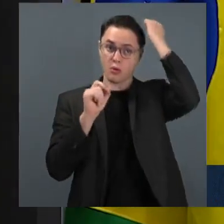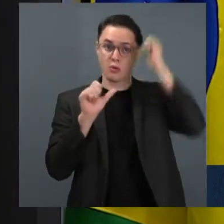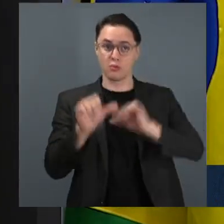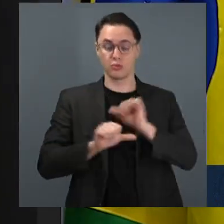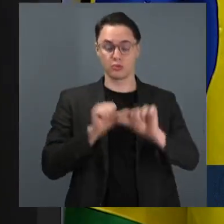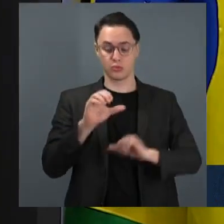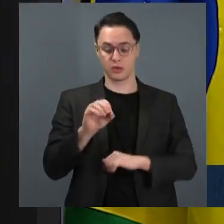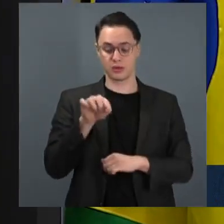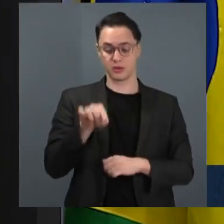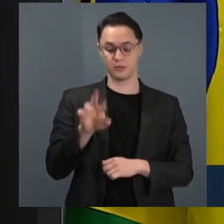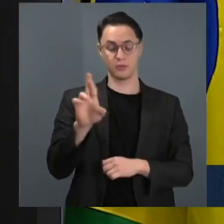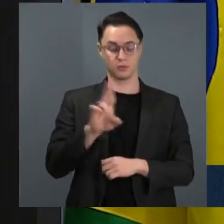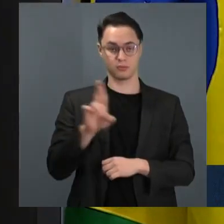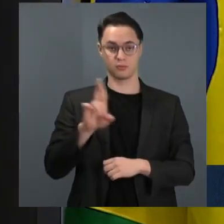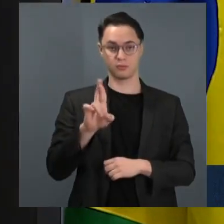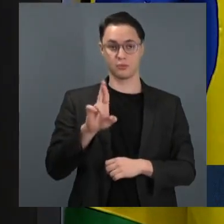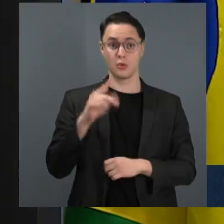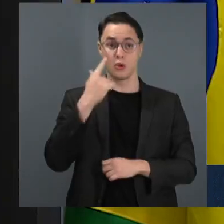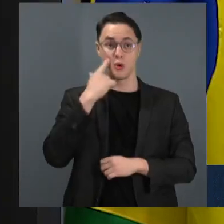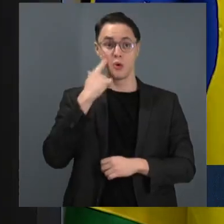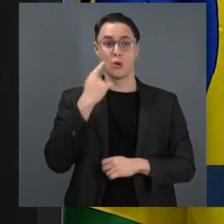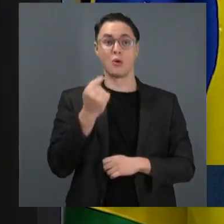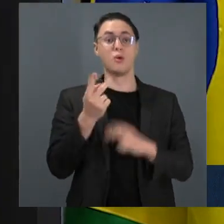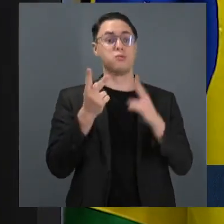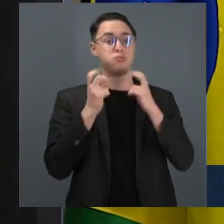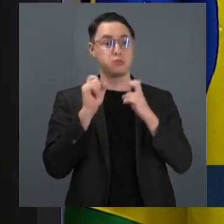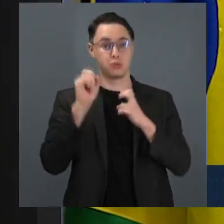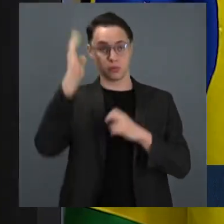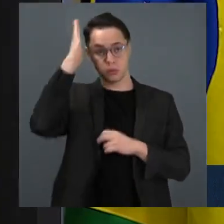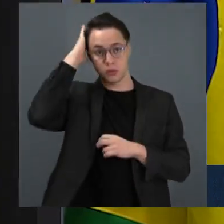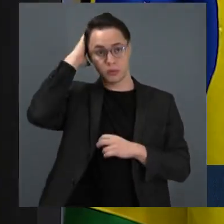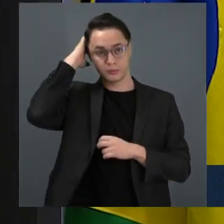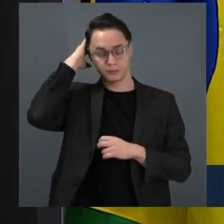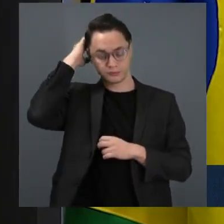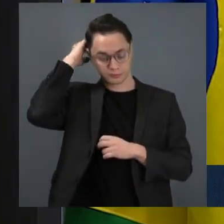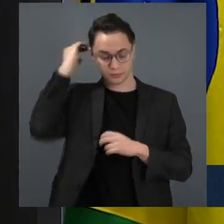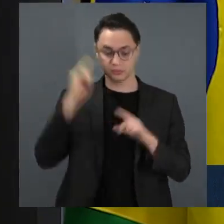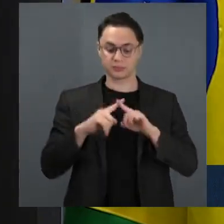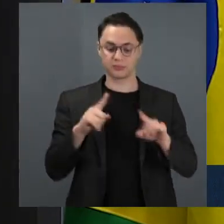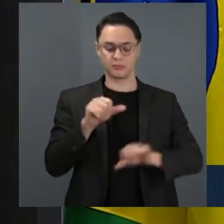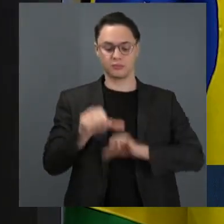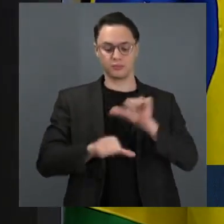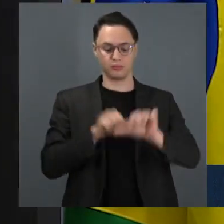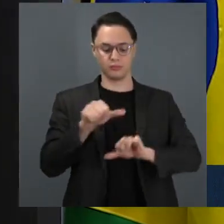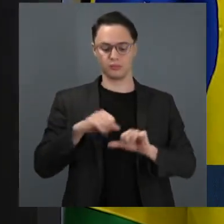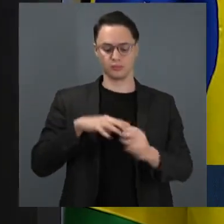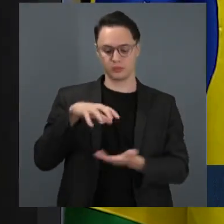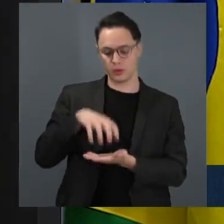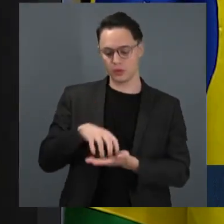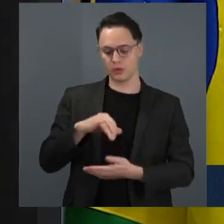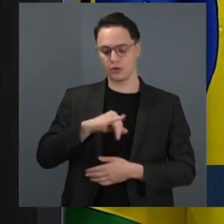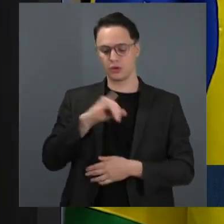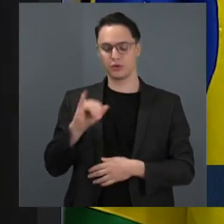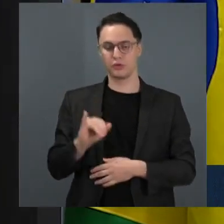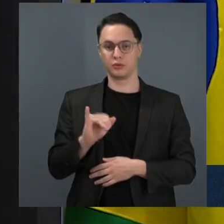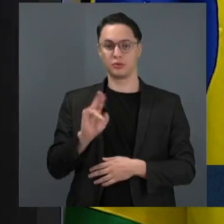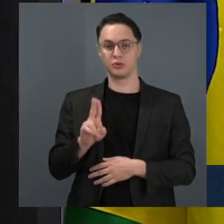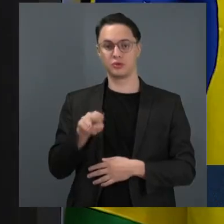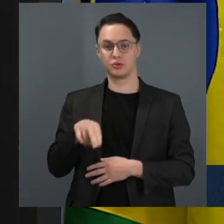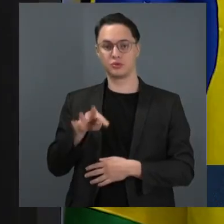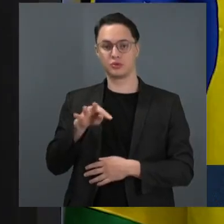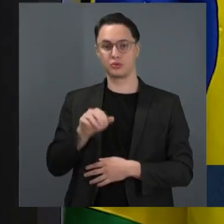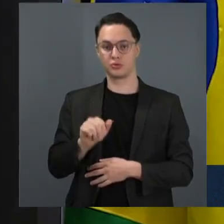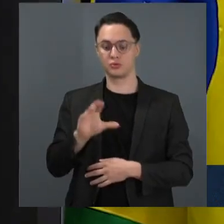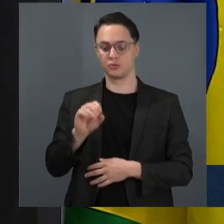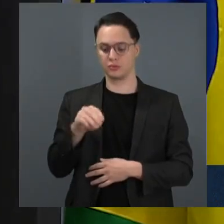mil reais. Olha o pulo do gato aqui. Mas foi alterado na junta comercial no dia 24 de maio